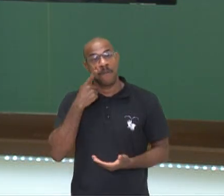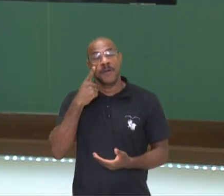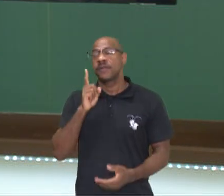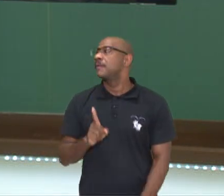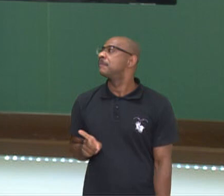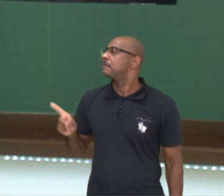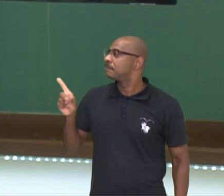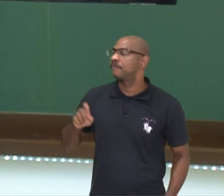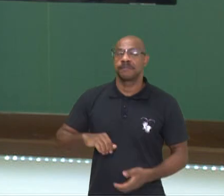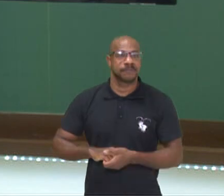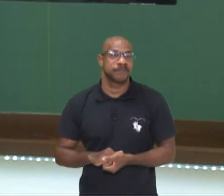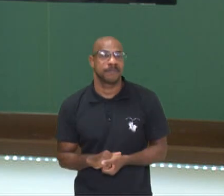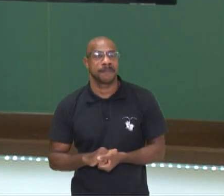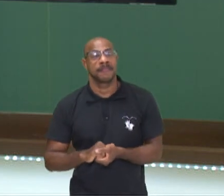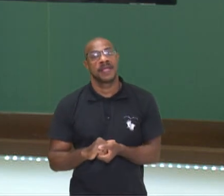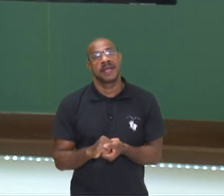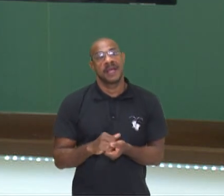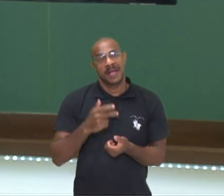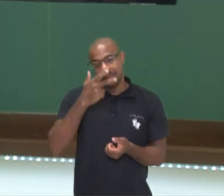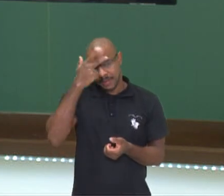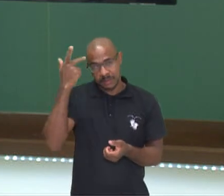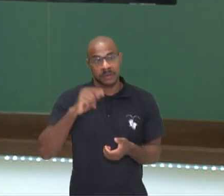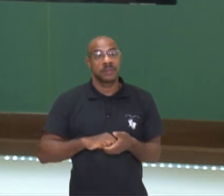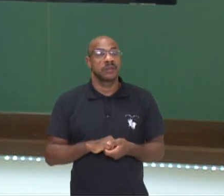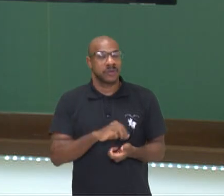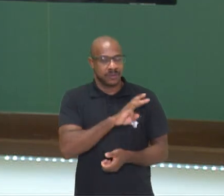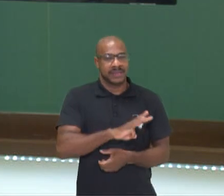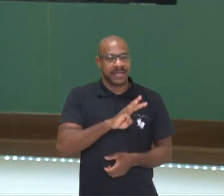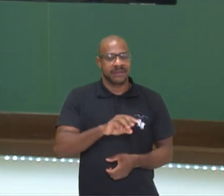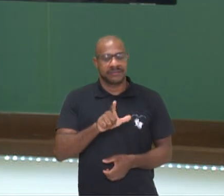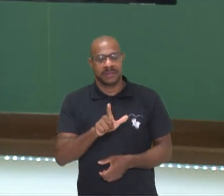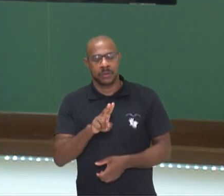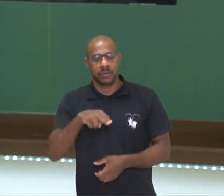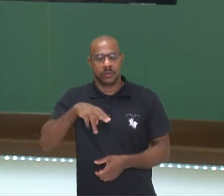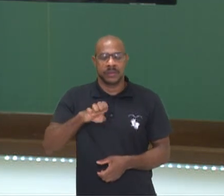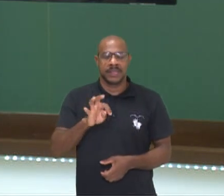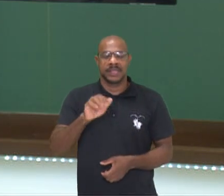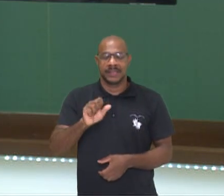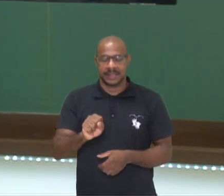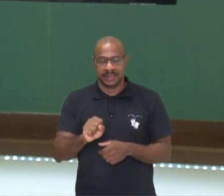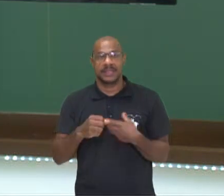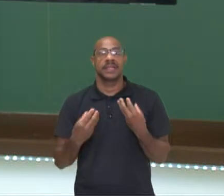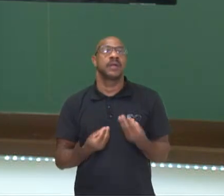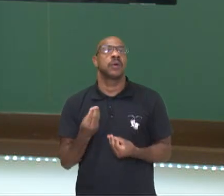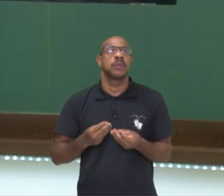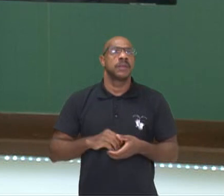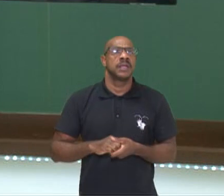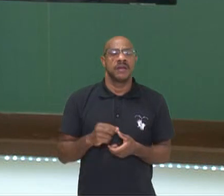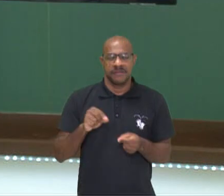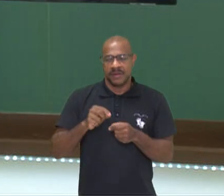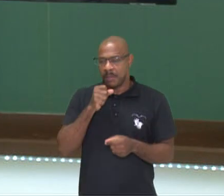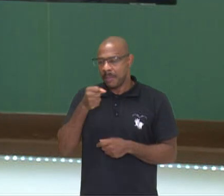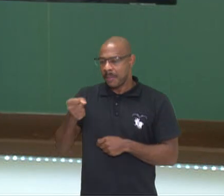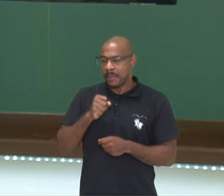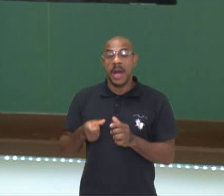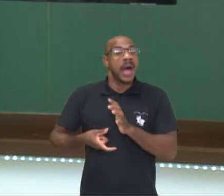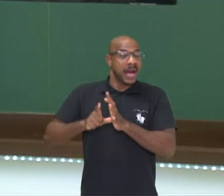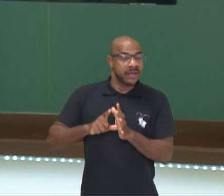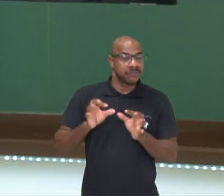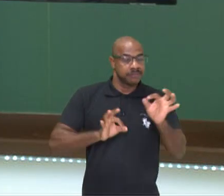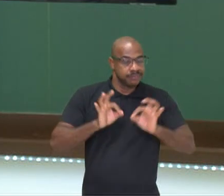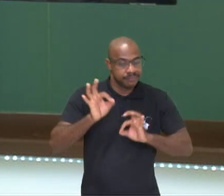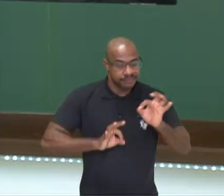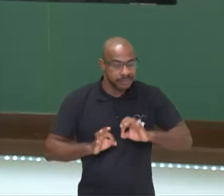que o pessoal lá do site lunetas quando foi entrevistar o Mia Couto o preparo